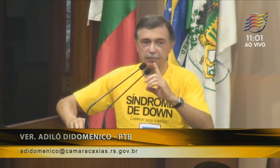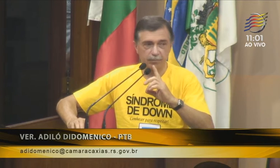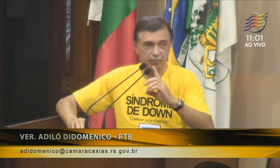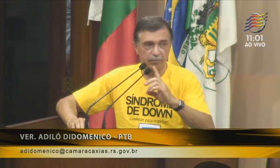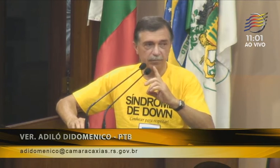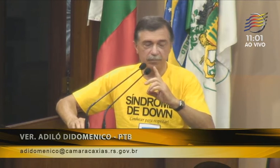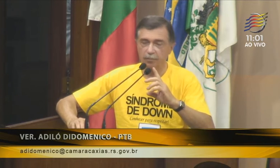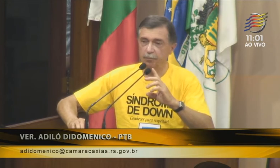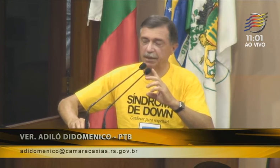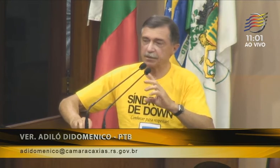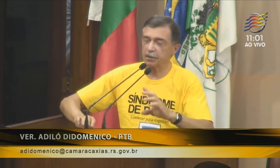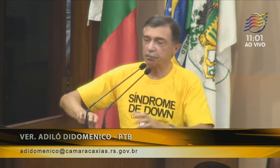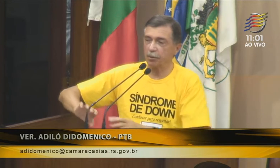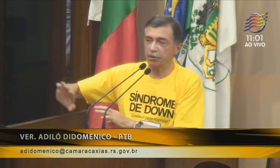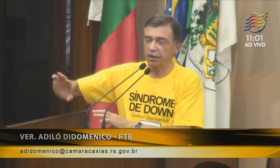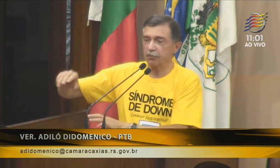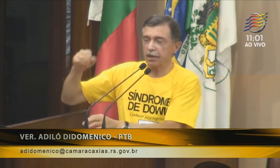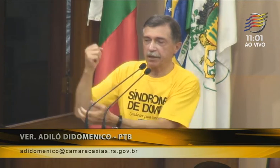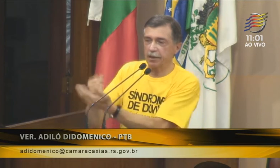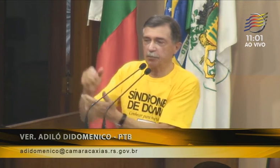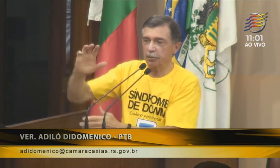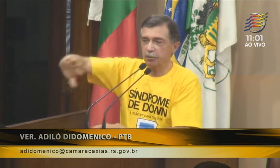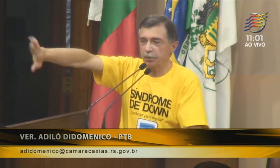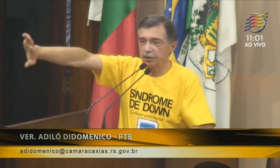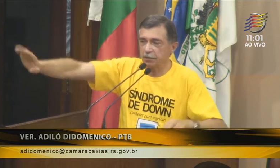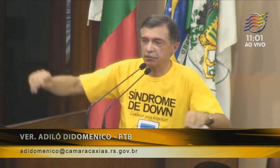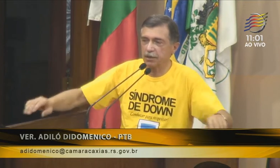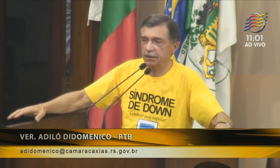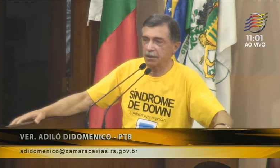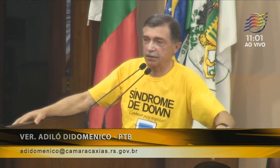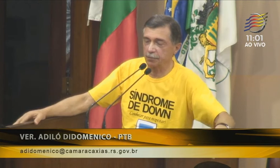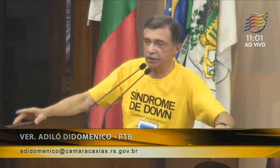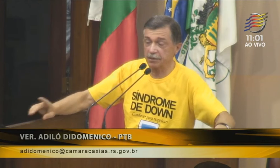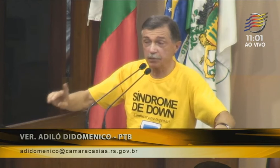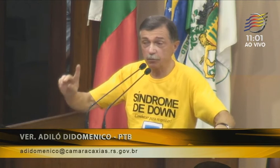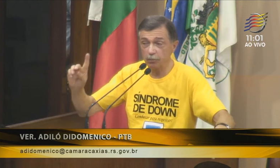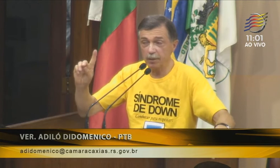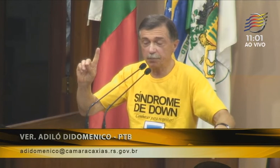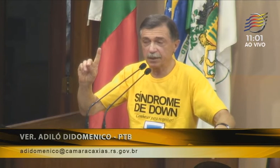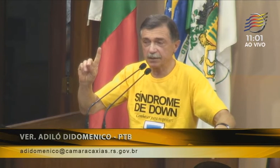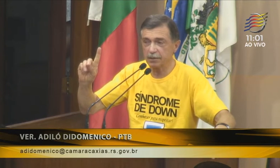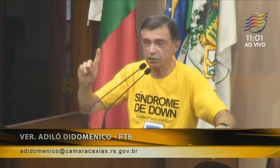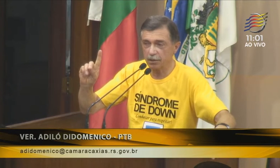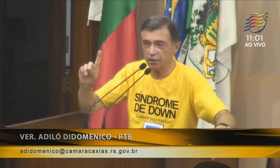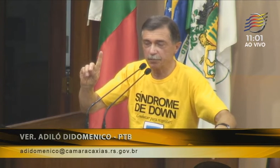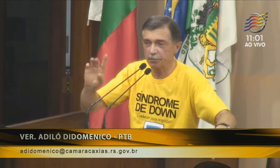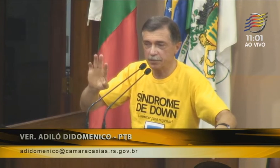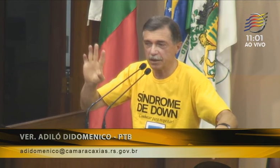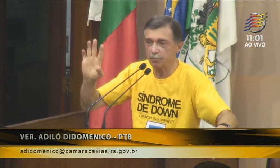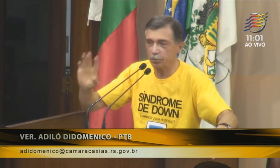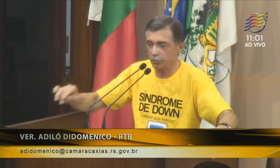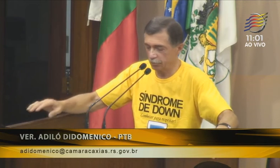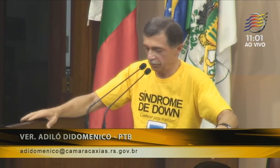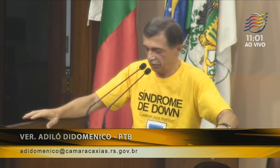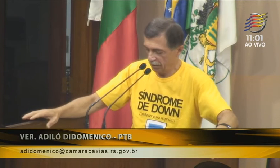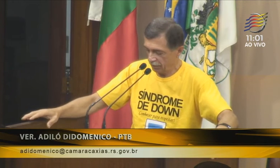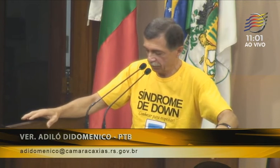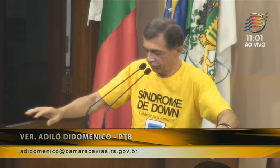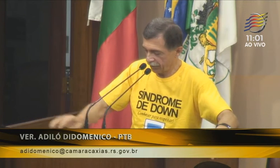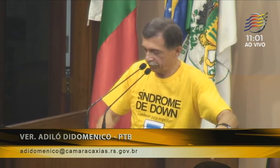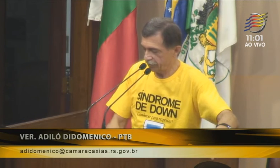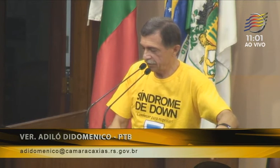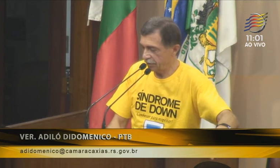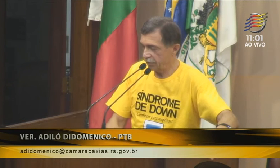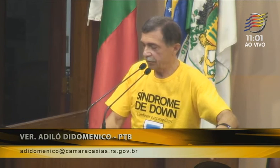contratar. Participou, tem um carimbo, não pode ser contratado. Parece que uma empresa só que escapou